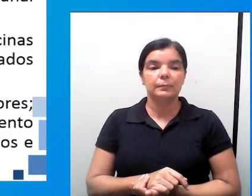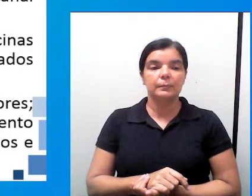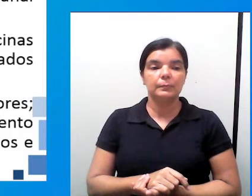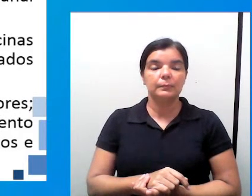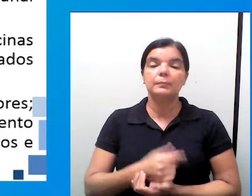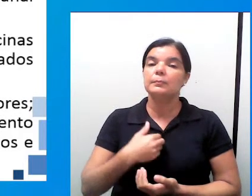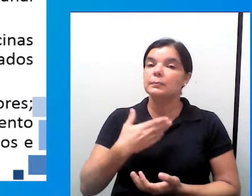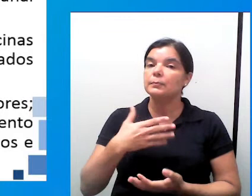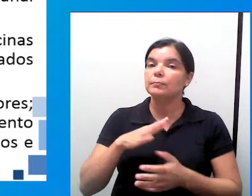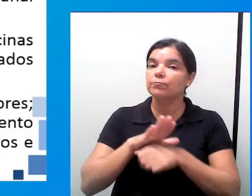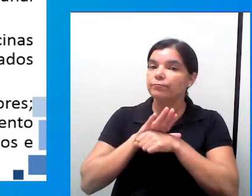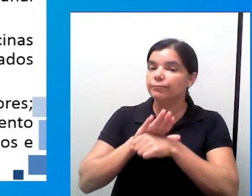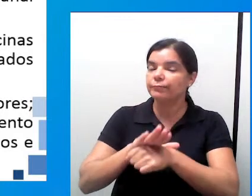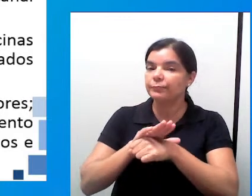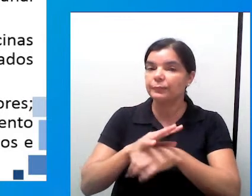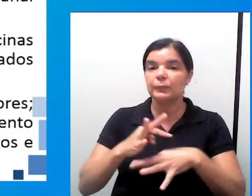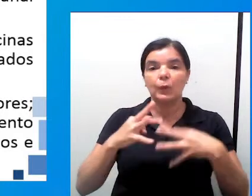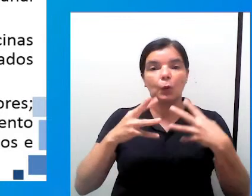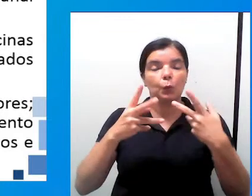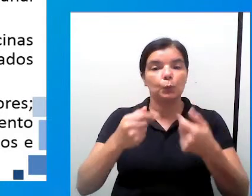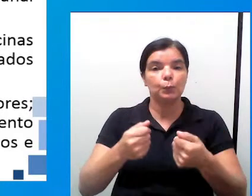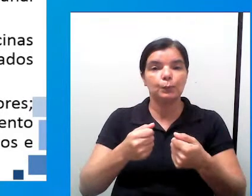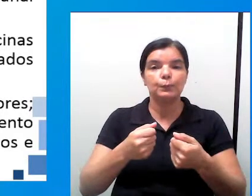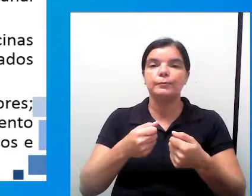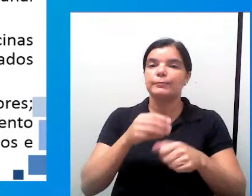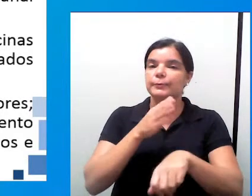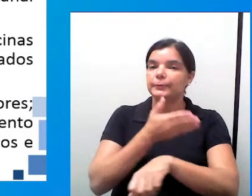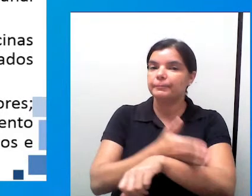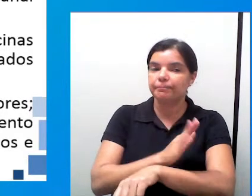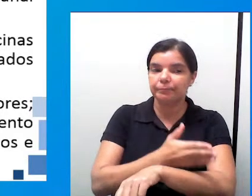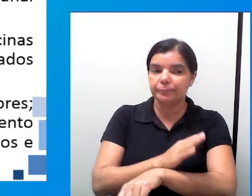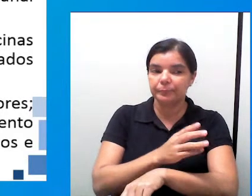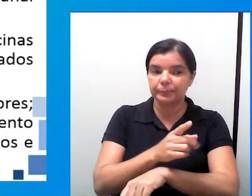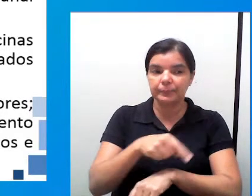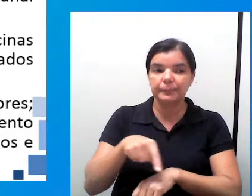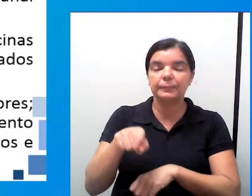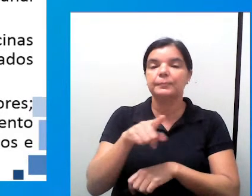condensar tudo aquilo que a gente vem produzindo, porque todo mundo produz, eu sei que vocês